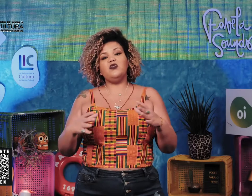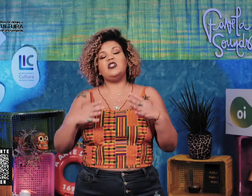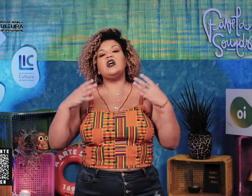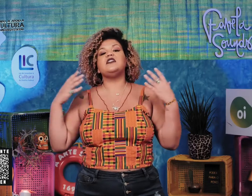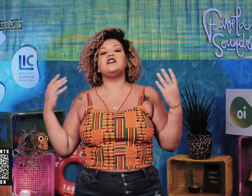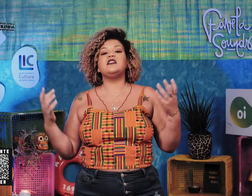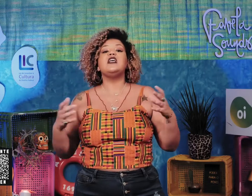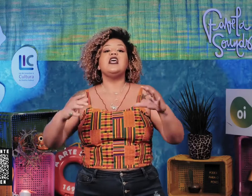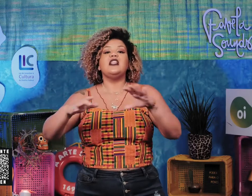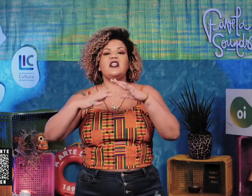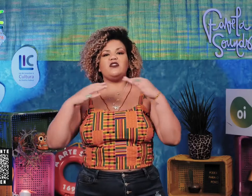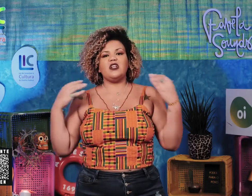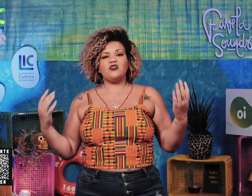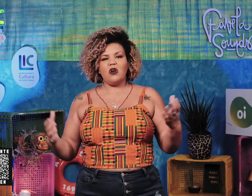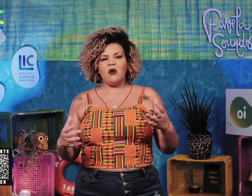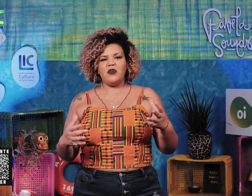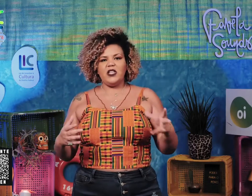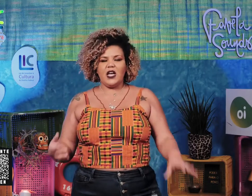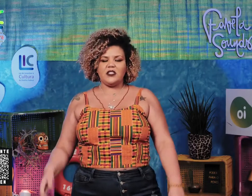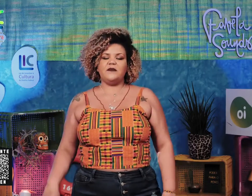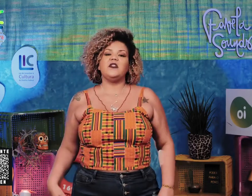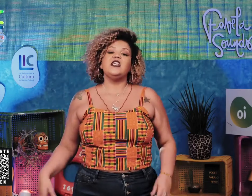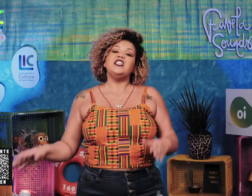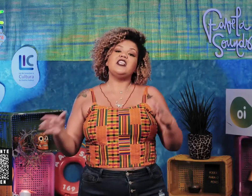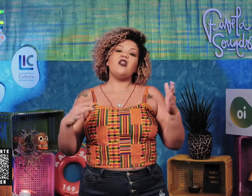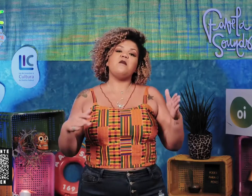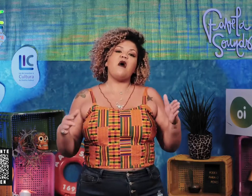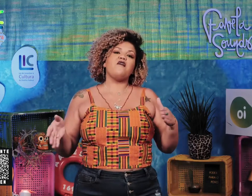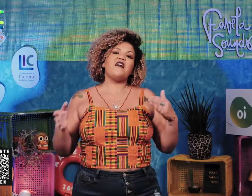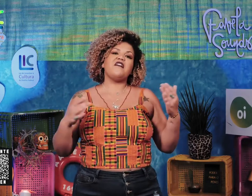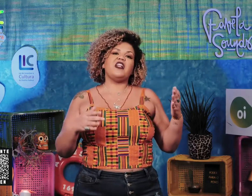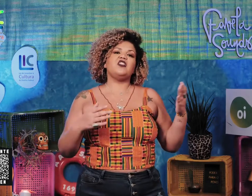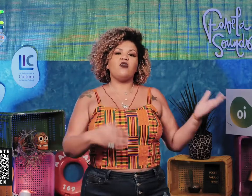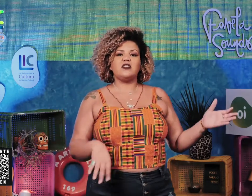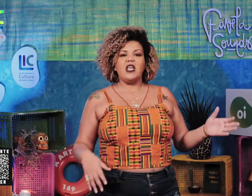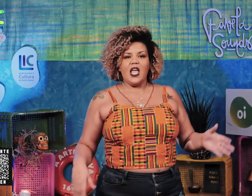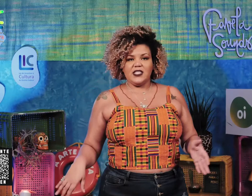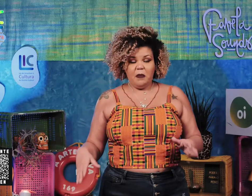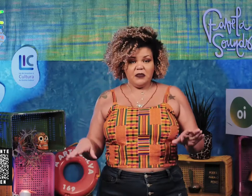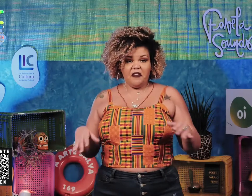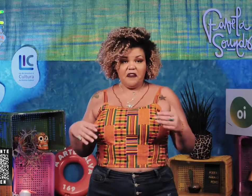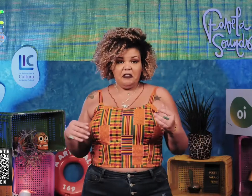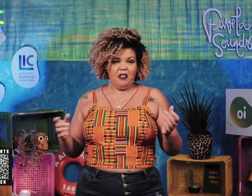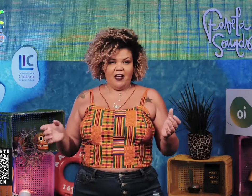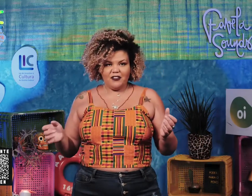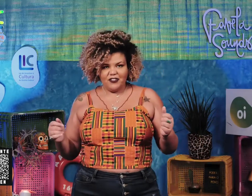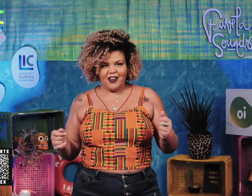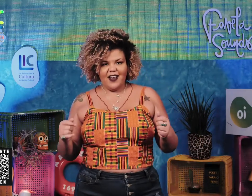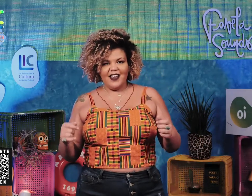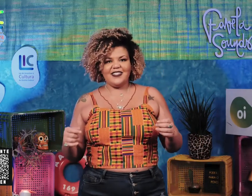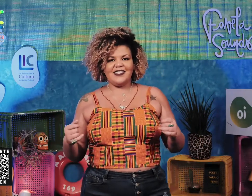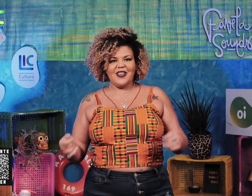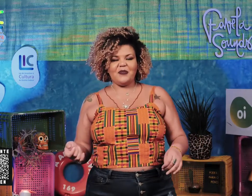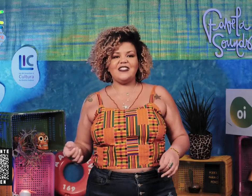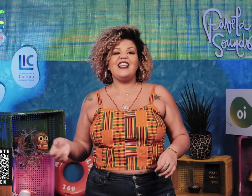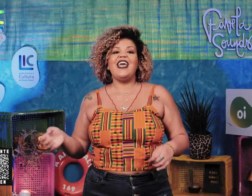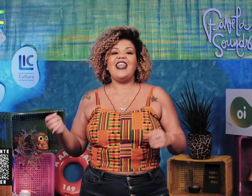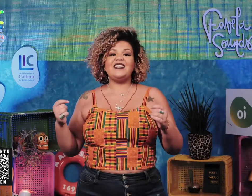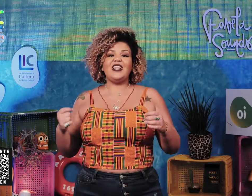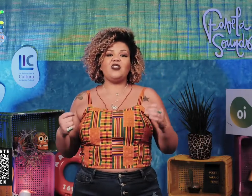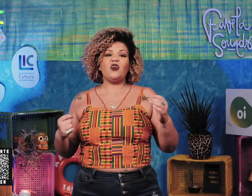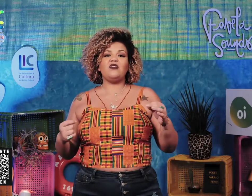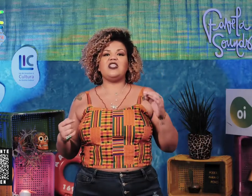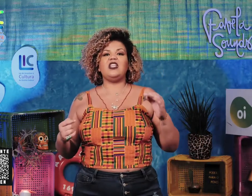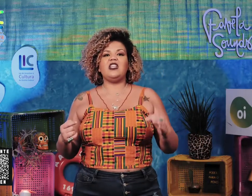ganhar dinheiro causando mudanças dentro da sua comunidade já no palco favela toques Recebemos a fantástica Carla